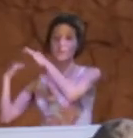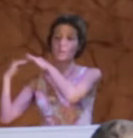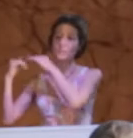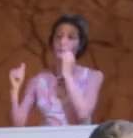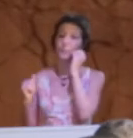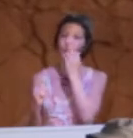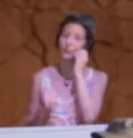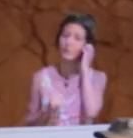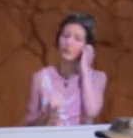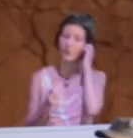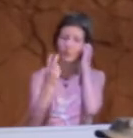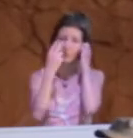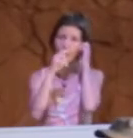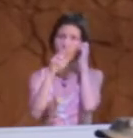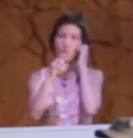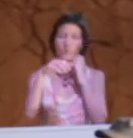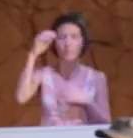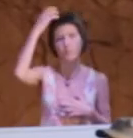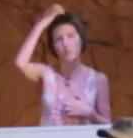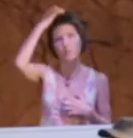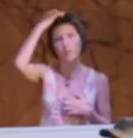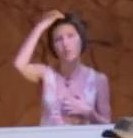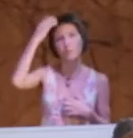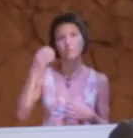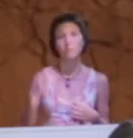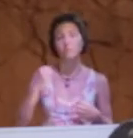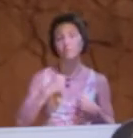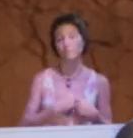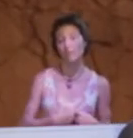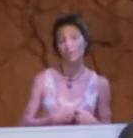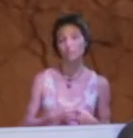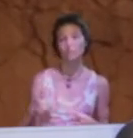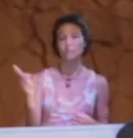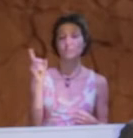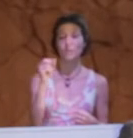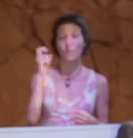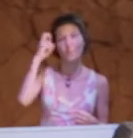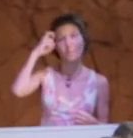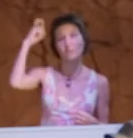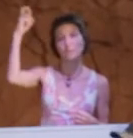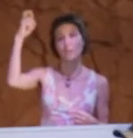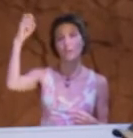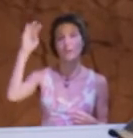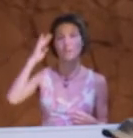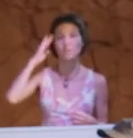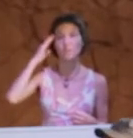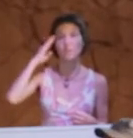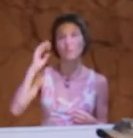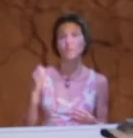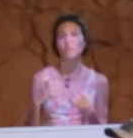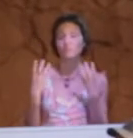para o macaco, você sabe que ele é frágil, mas ele tem a capacidade de pensar. E dentro dessa história, a gente está trazendo a